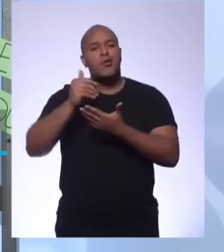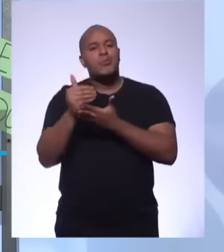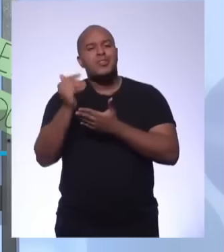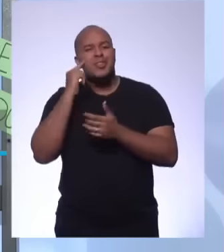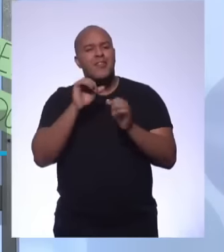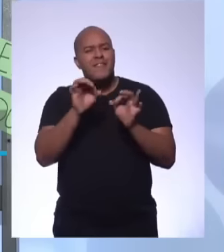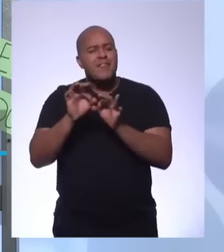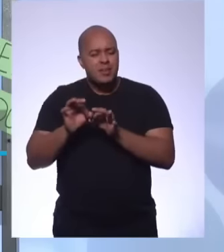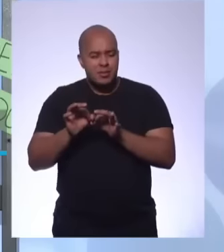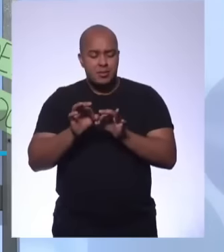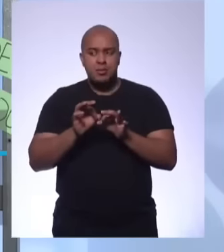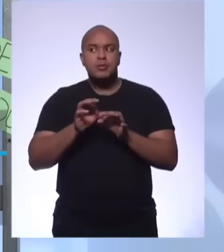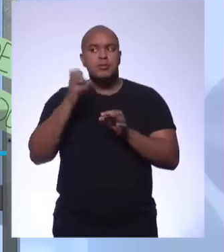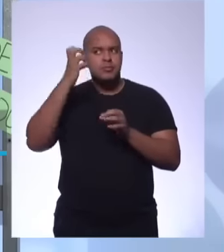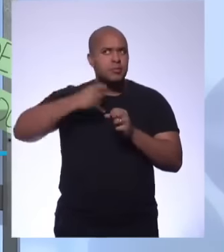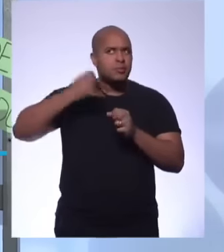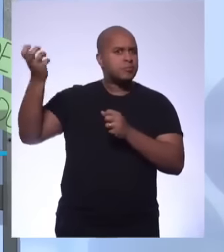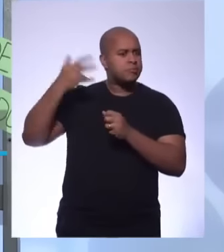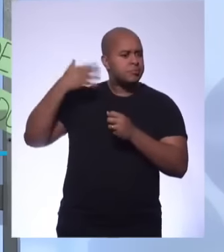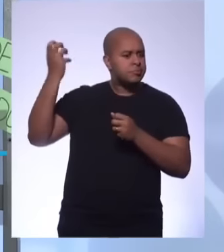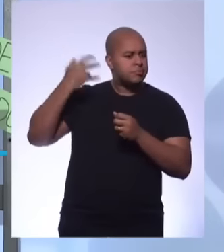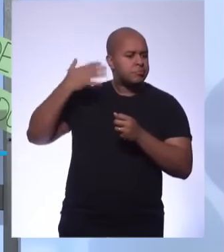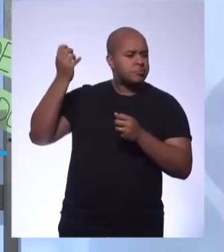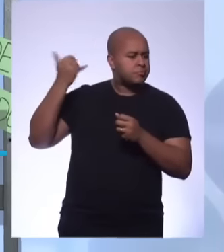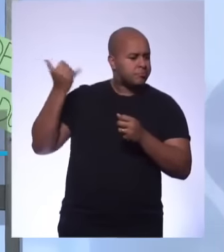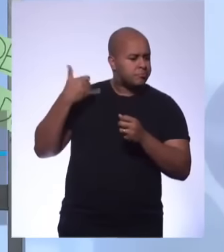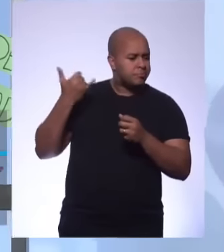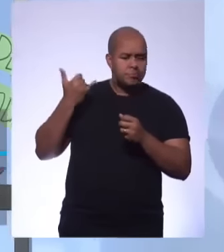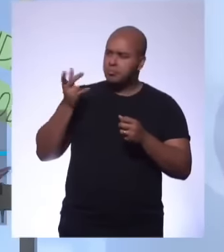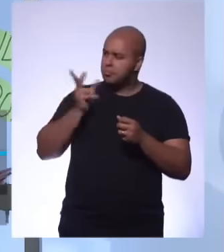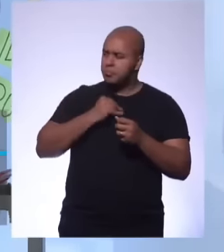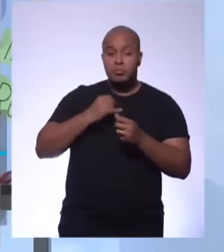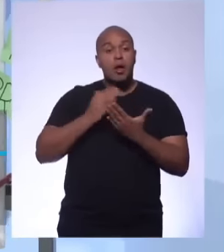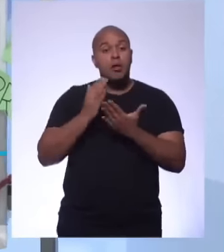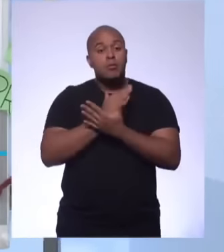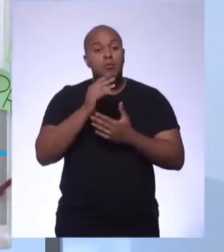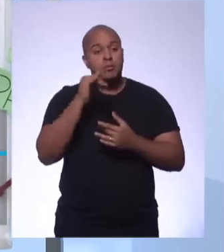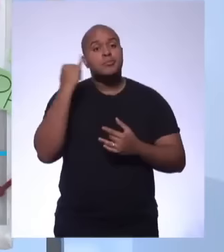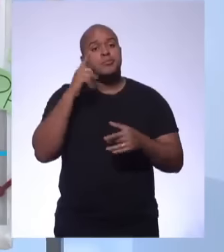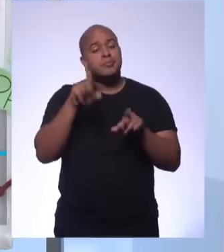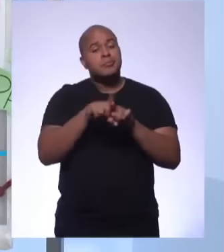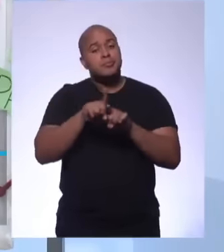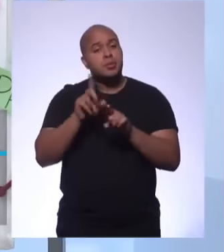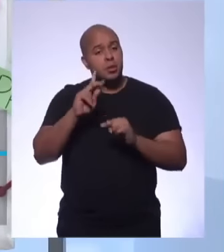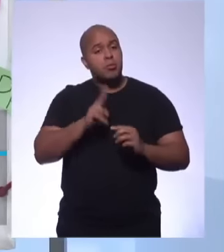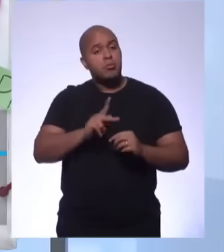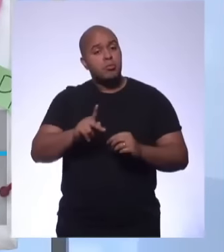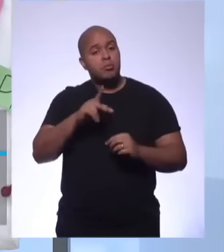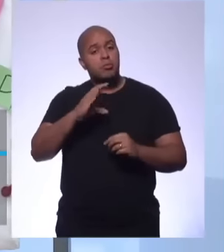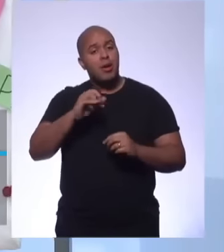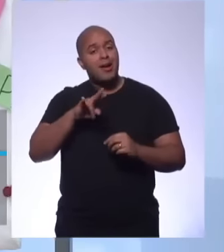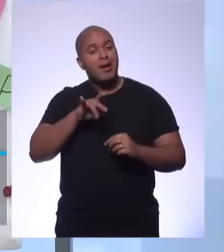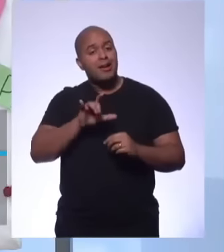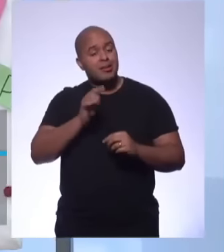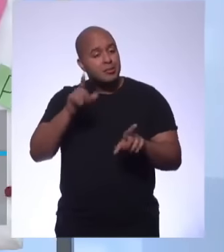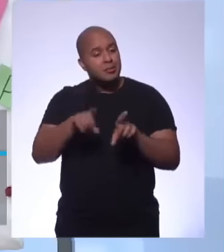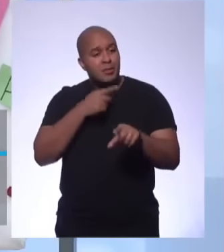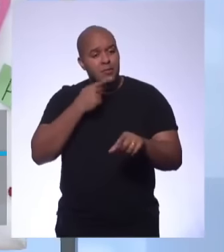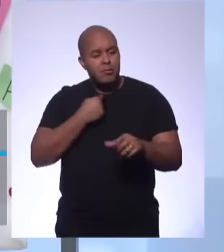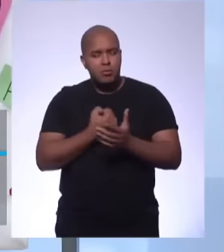dos relatos destes mercadores. Algo importante também, que até o professor Carlos já comentou, é sobre esse imaginário do mundo medieval,